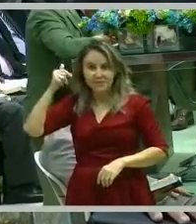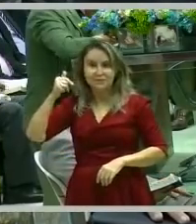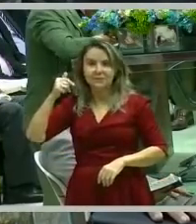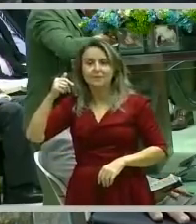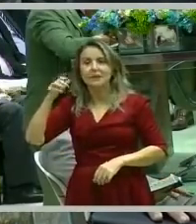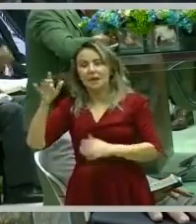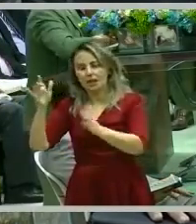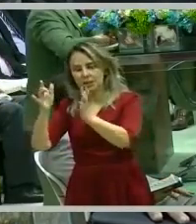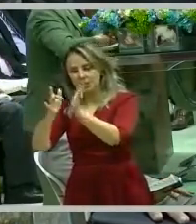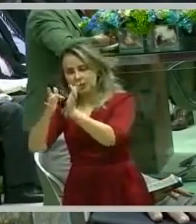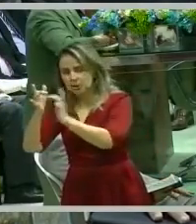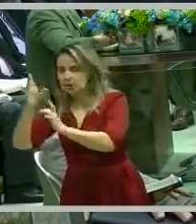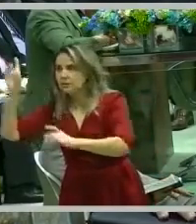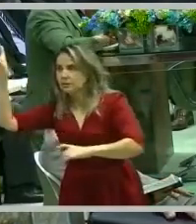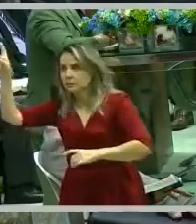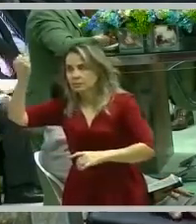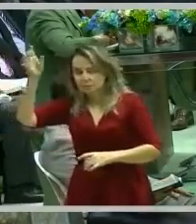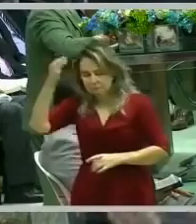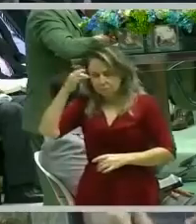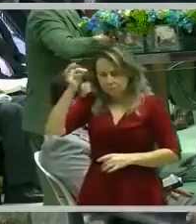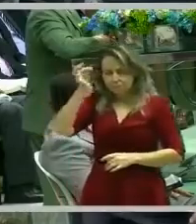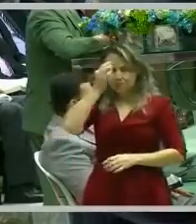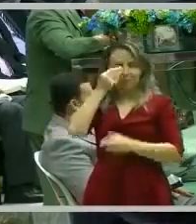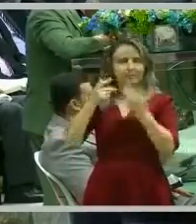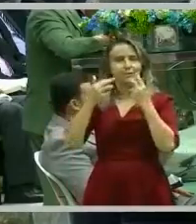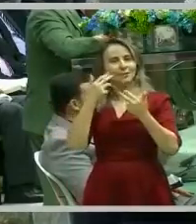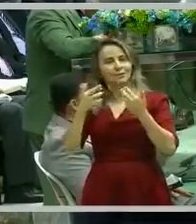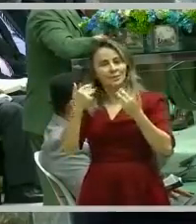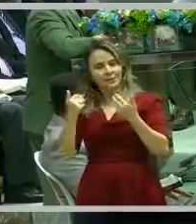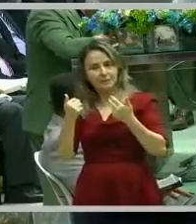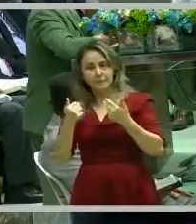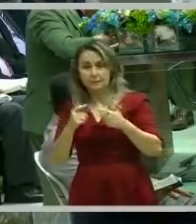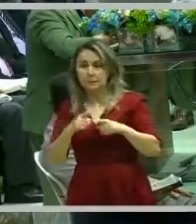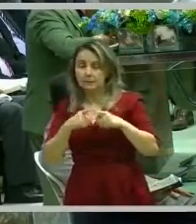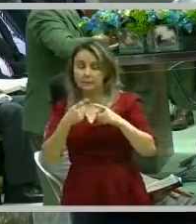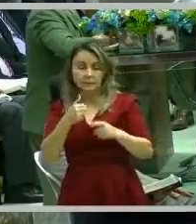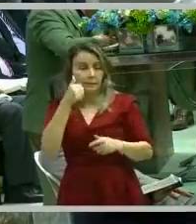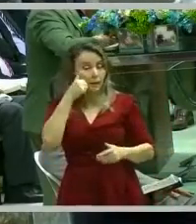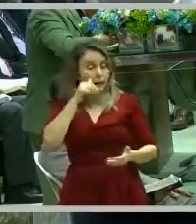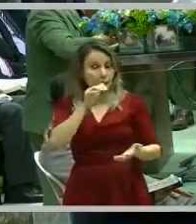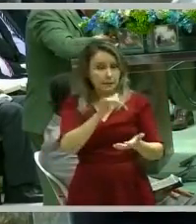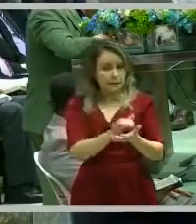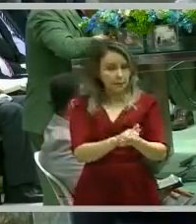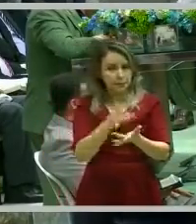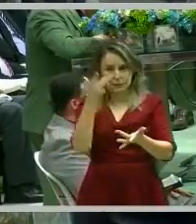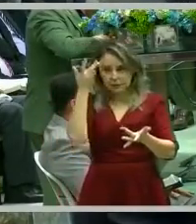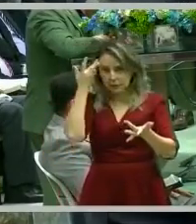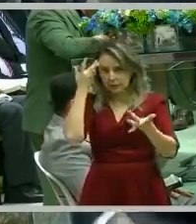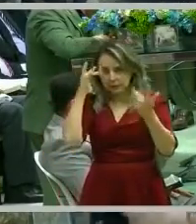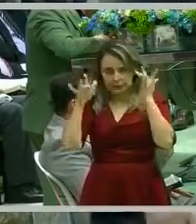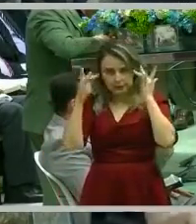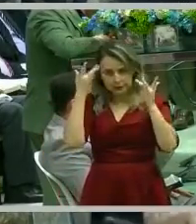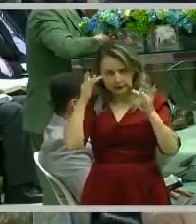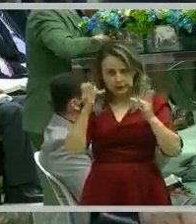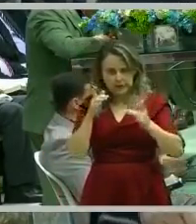Só que a mulher dele não sabia. E a mulher dele era, o nome dela era Eliaba.